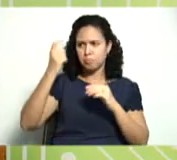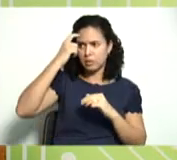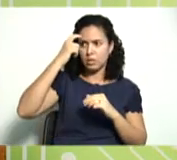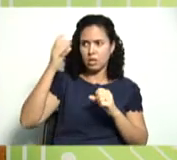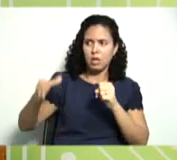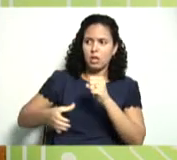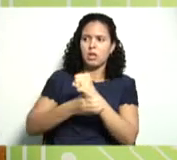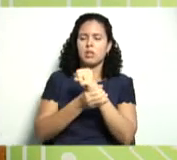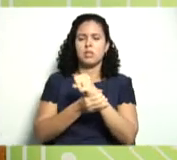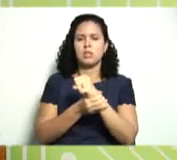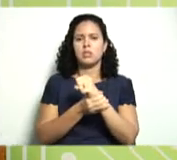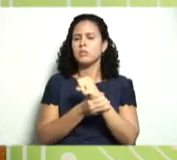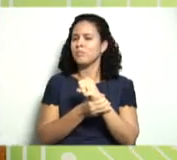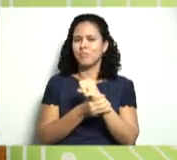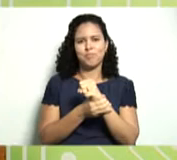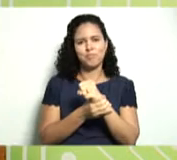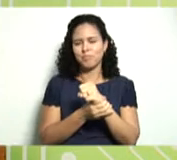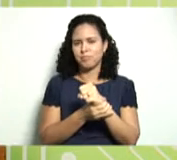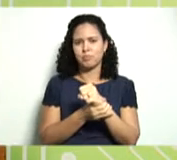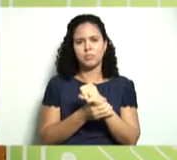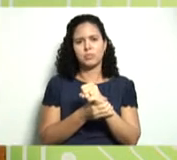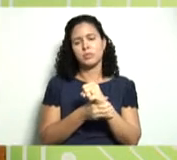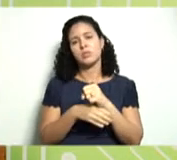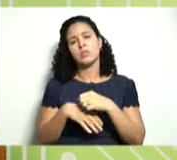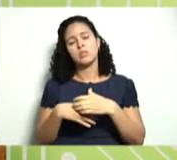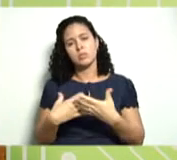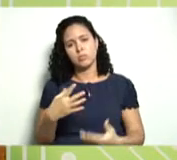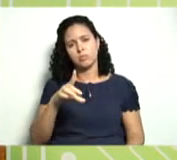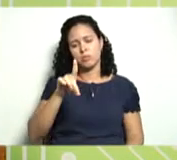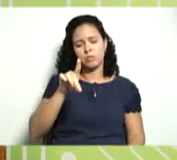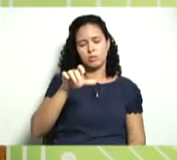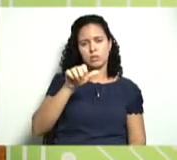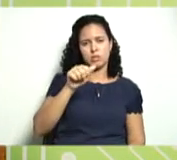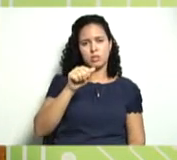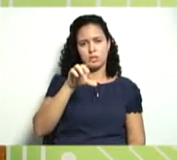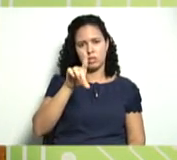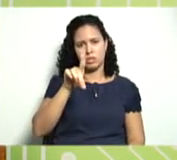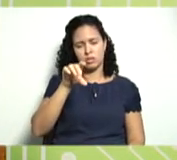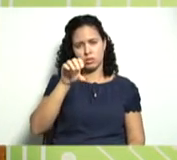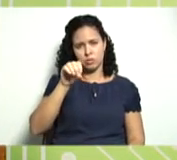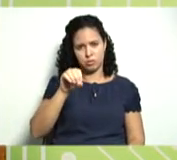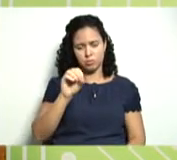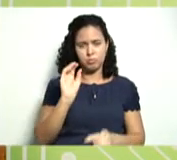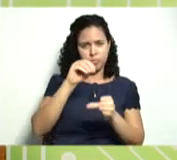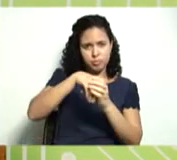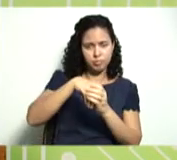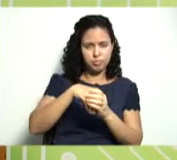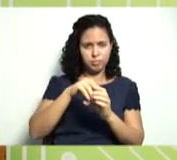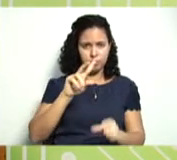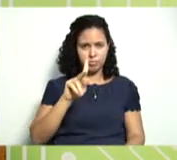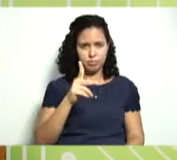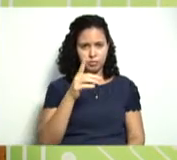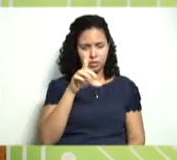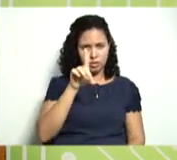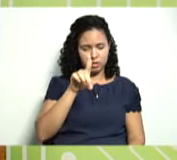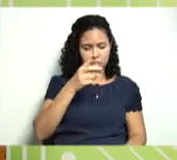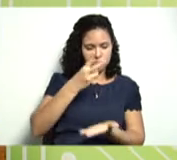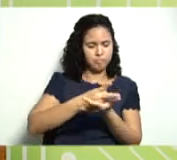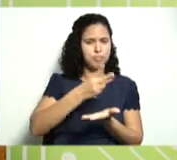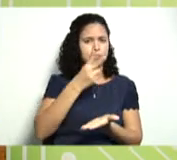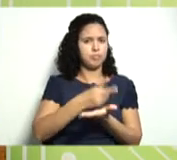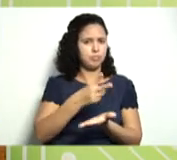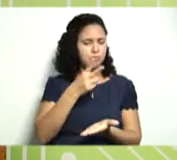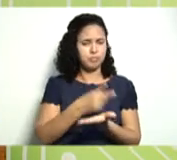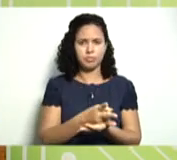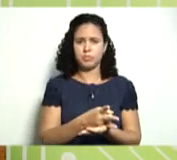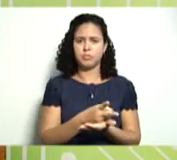segurança em achar que aquele aquele dado que está armazenado no hd ele vai ser para sempre ou aquele hd